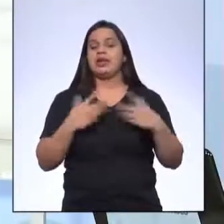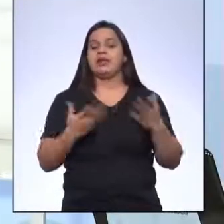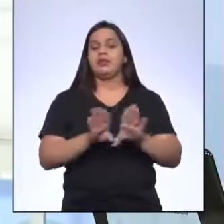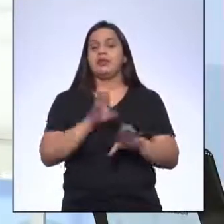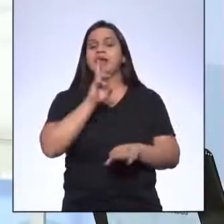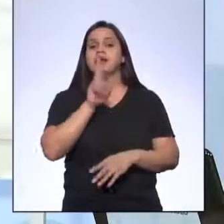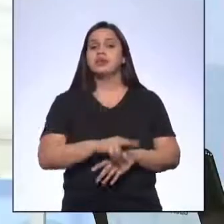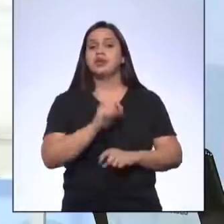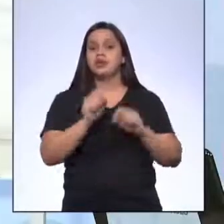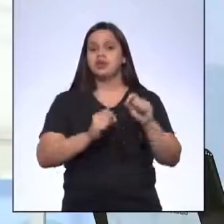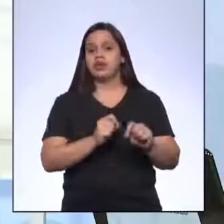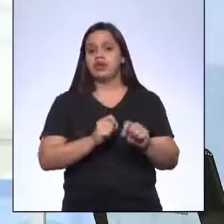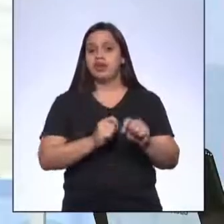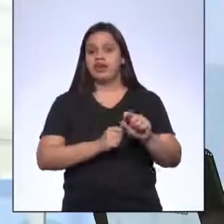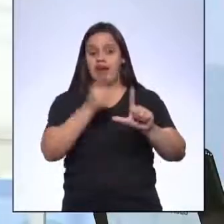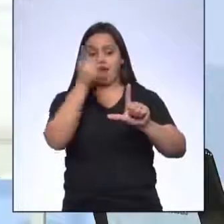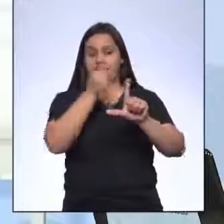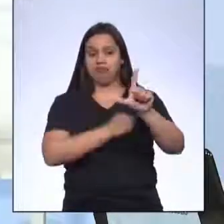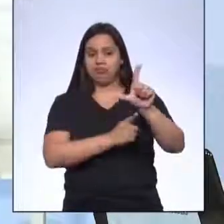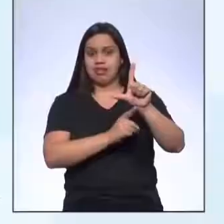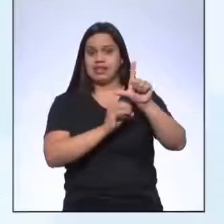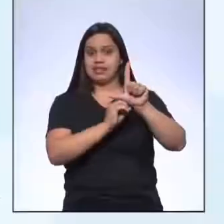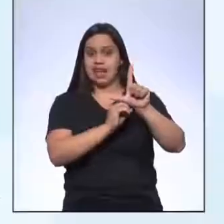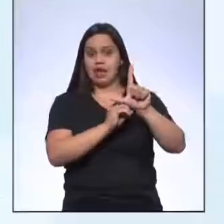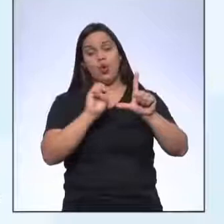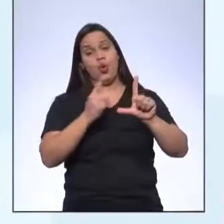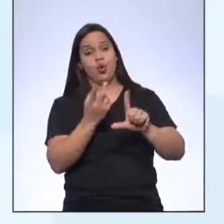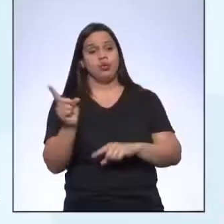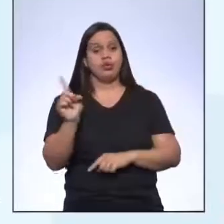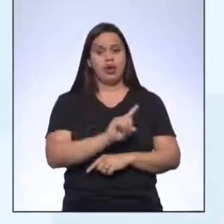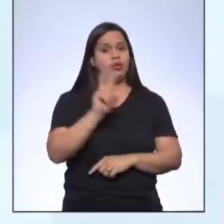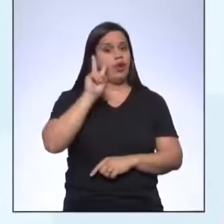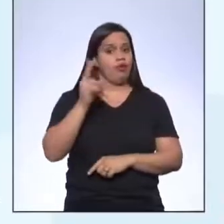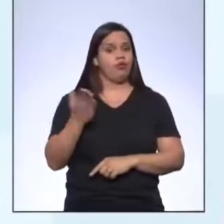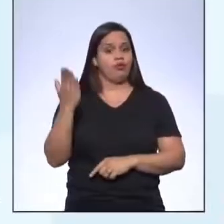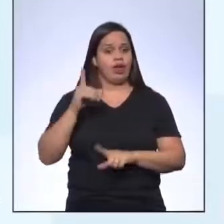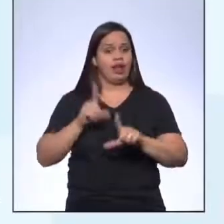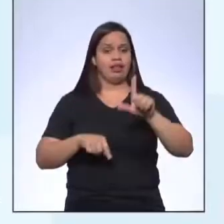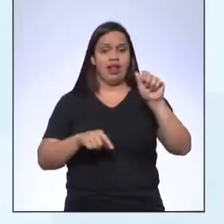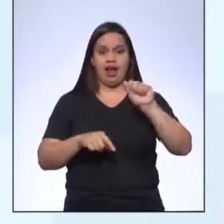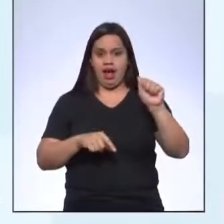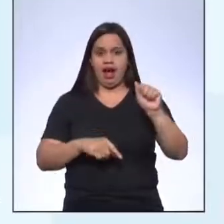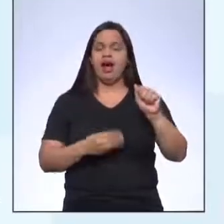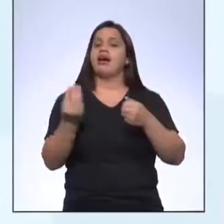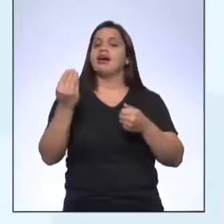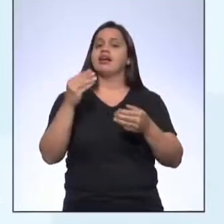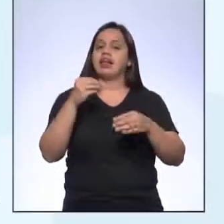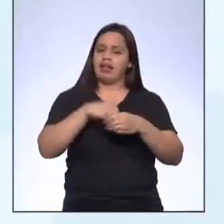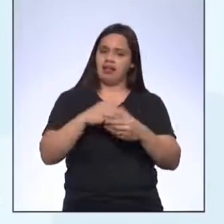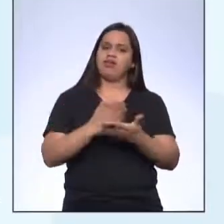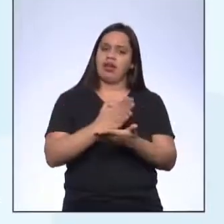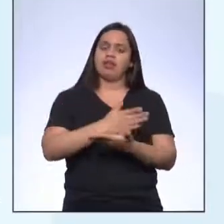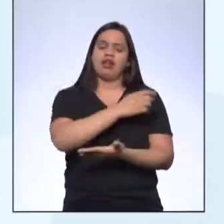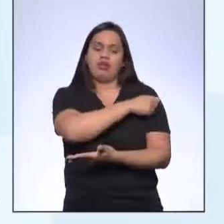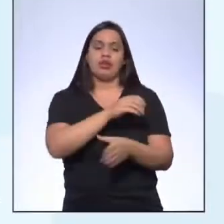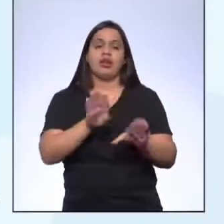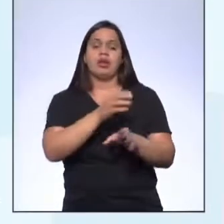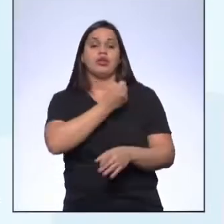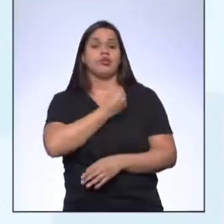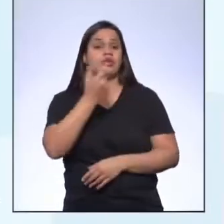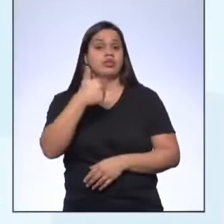00 ou não olha a nova função de vocês que também está lá no caderno do aluno página 73